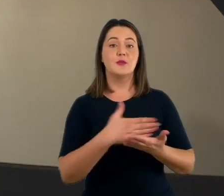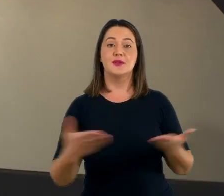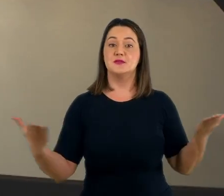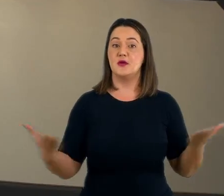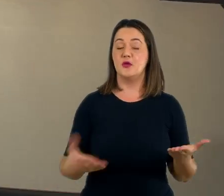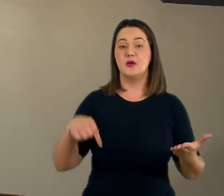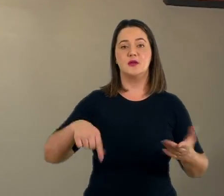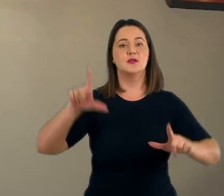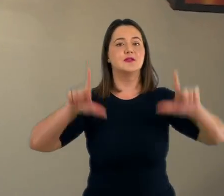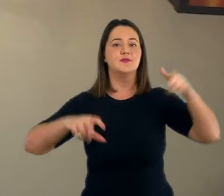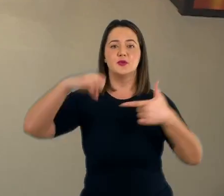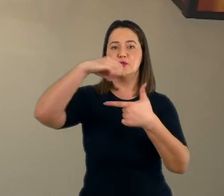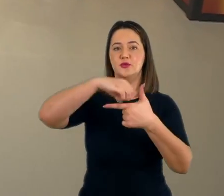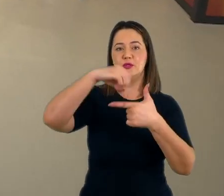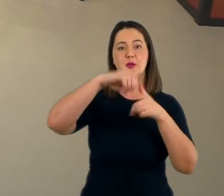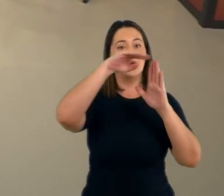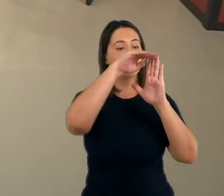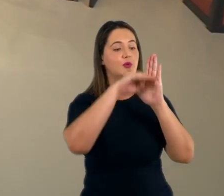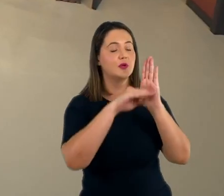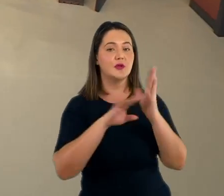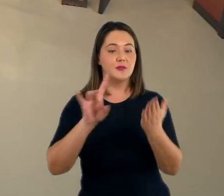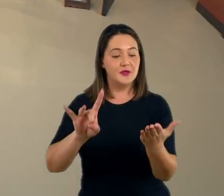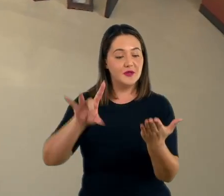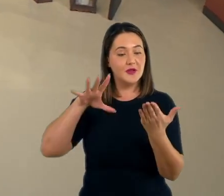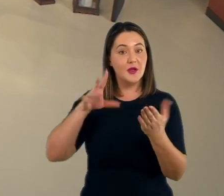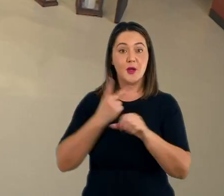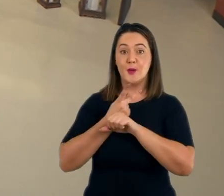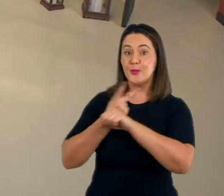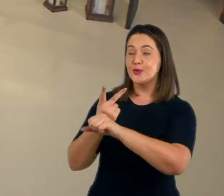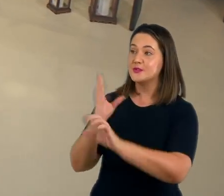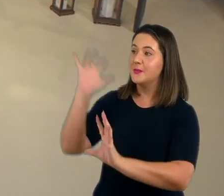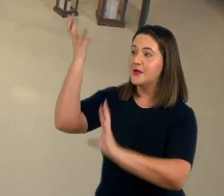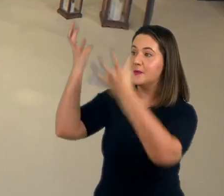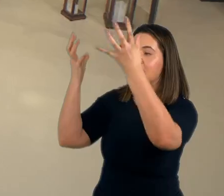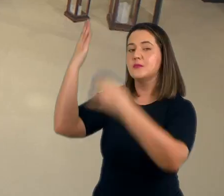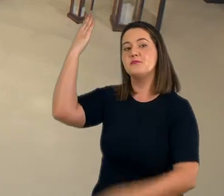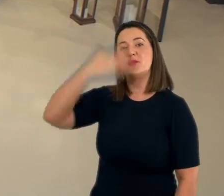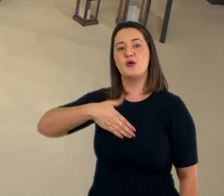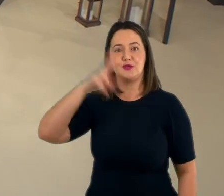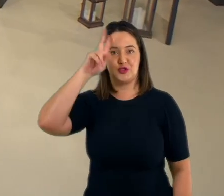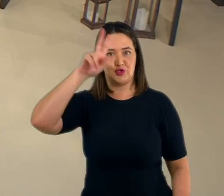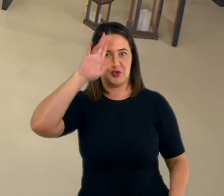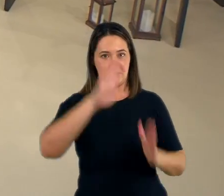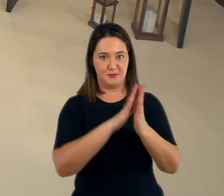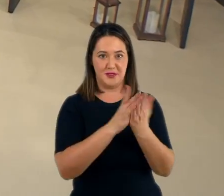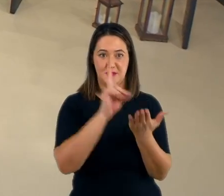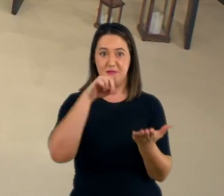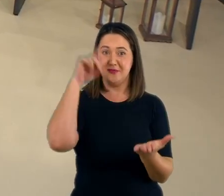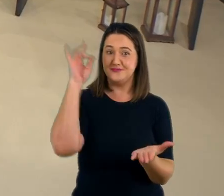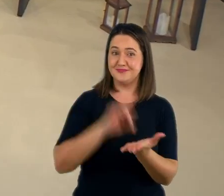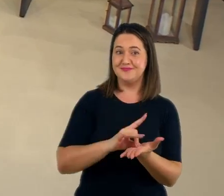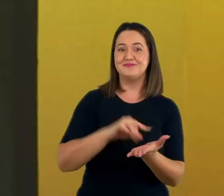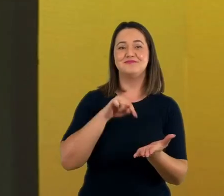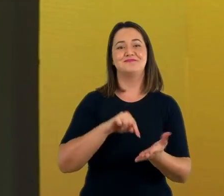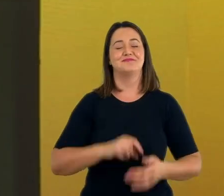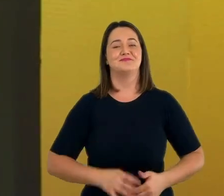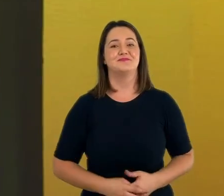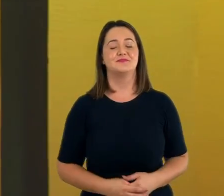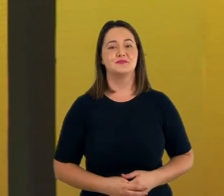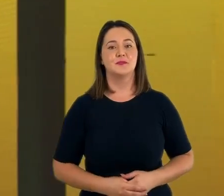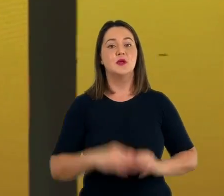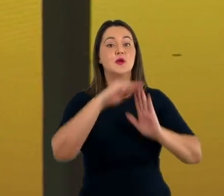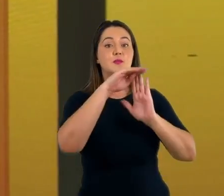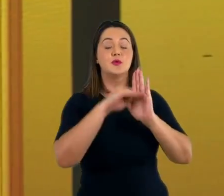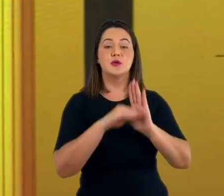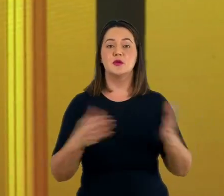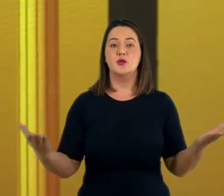Começa agora pela TV Novo Tempo mais um programa Evidências na busca de fatos que comprovem a veracidade histórica da Bíblia Sagrada. No programa